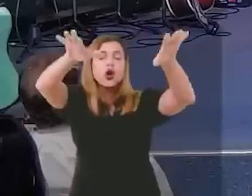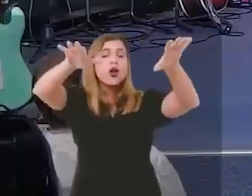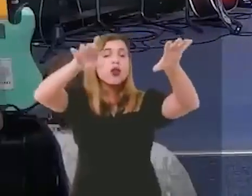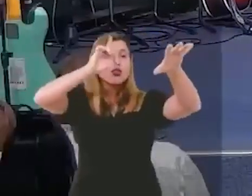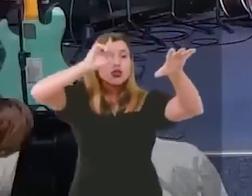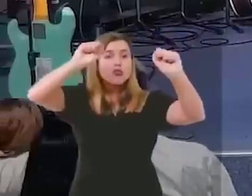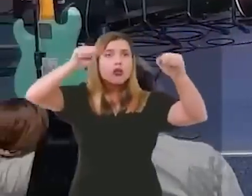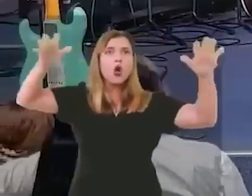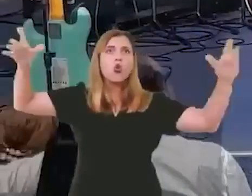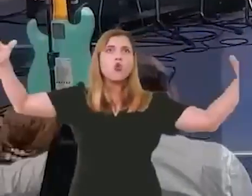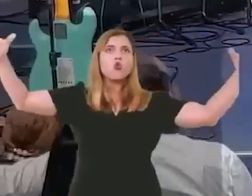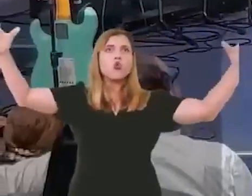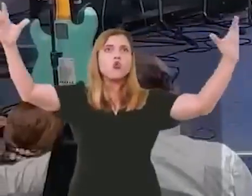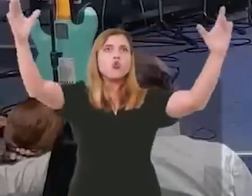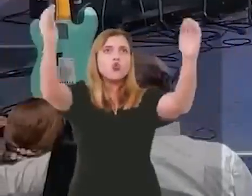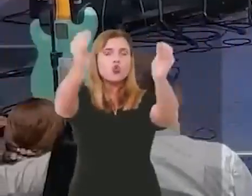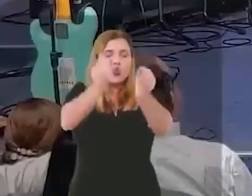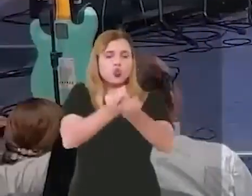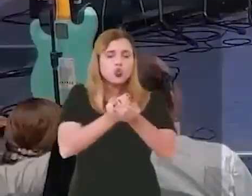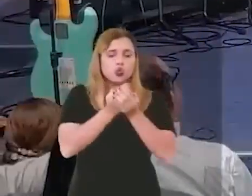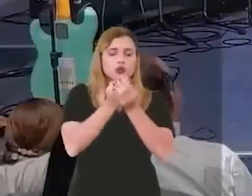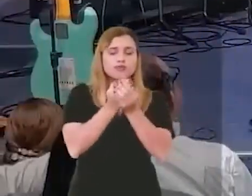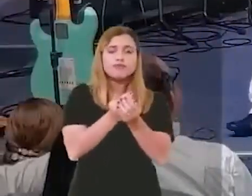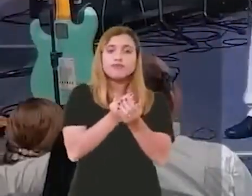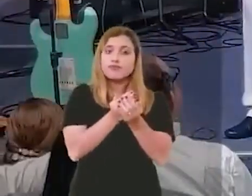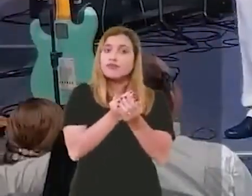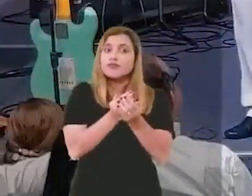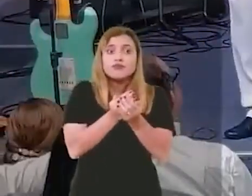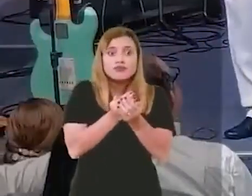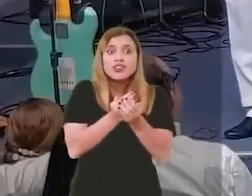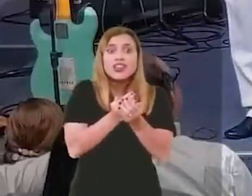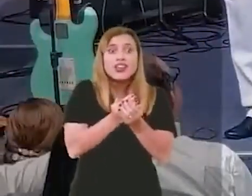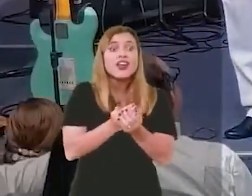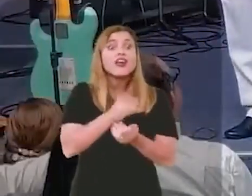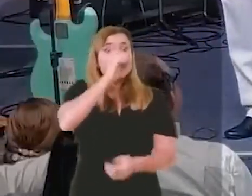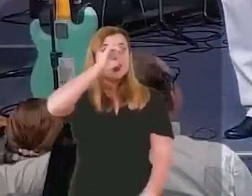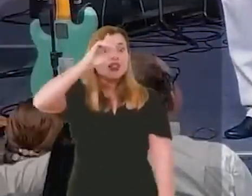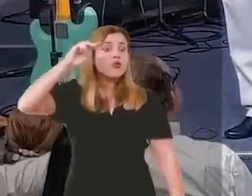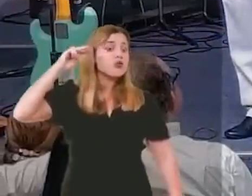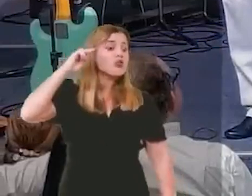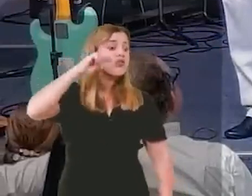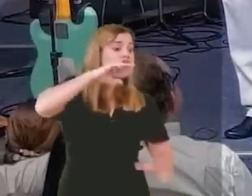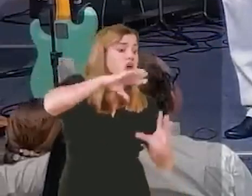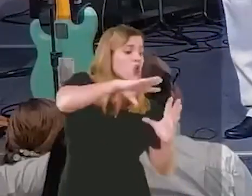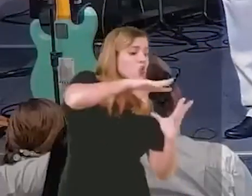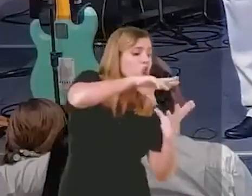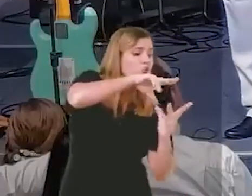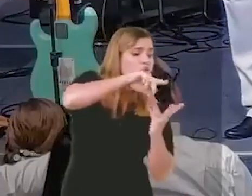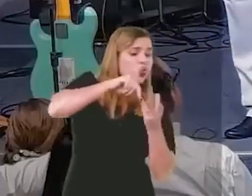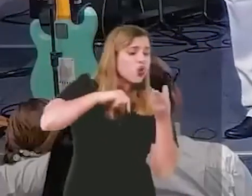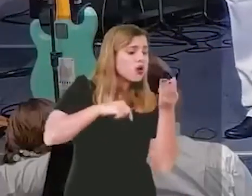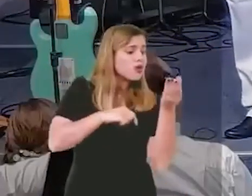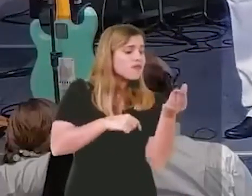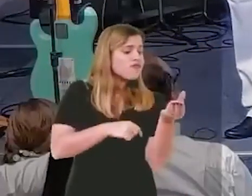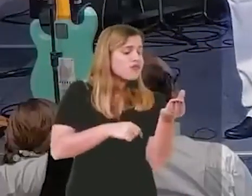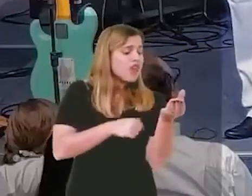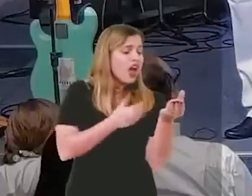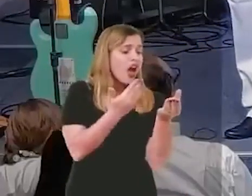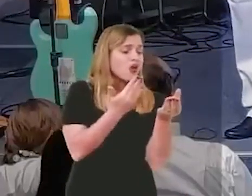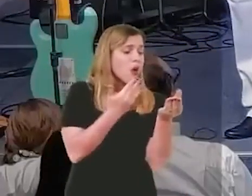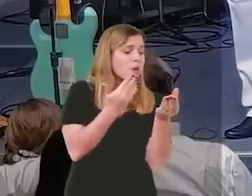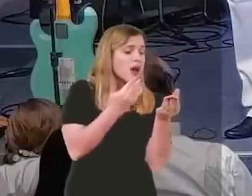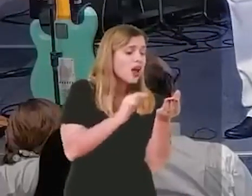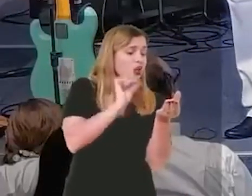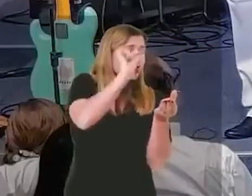as grandes potências econômicas e militares da terra, e considera todas elas como um pingo que cai num balde, como um pó numa balança de